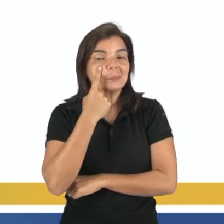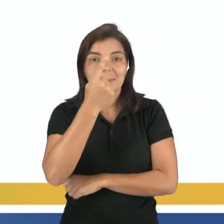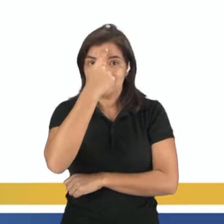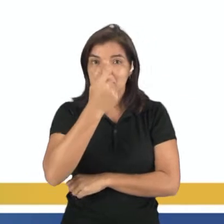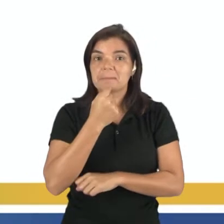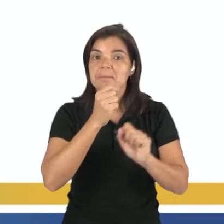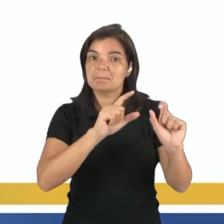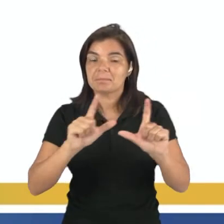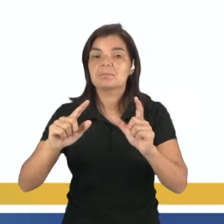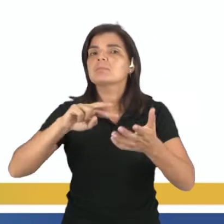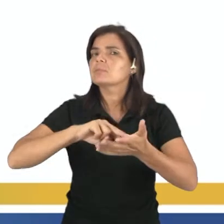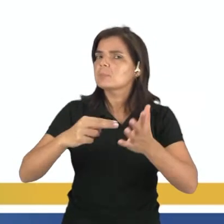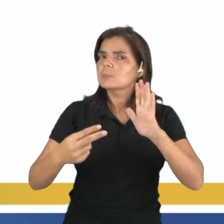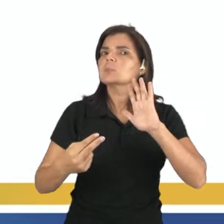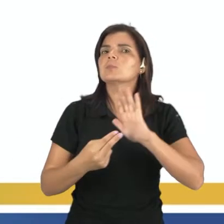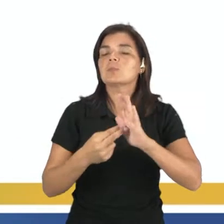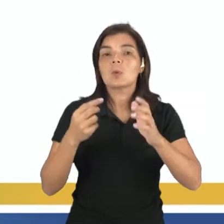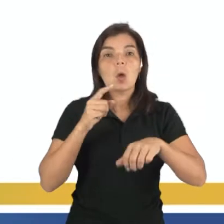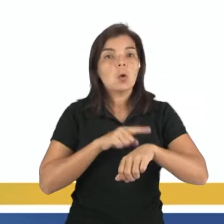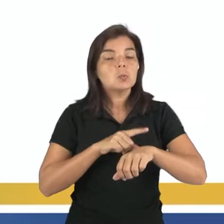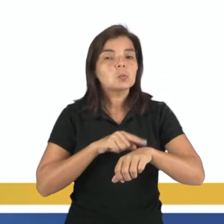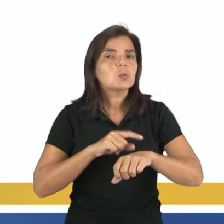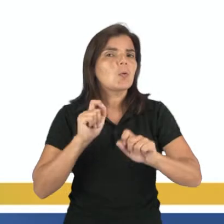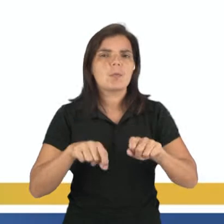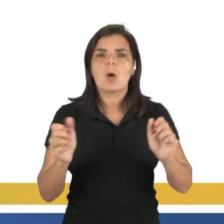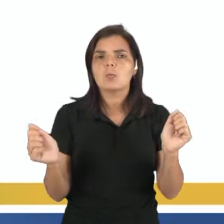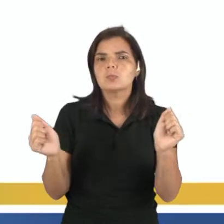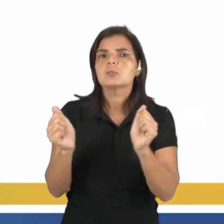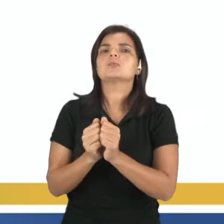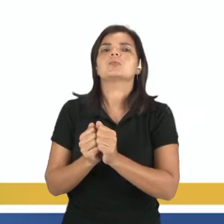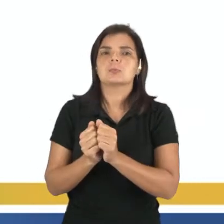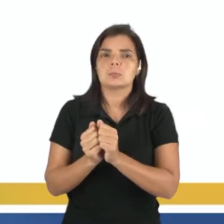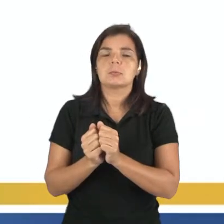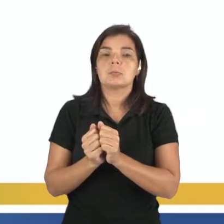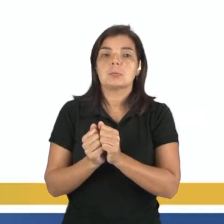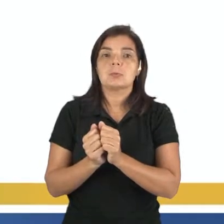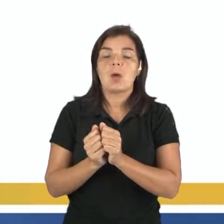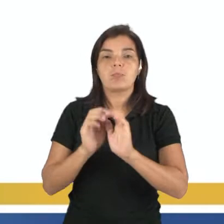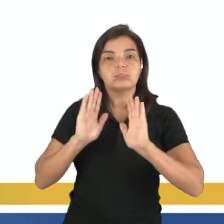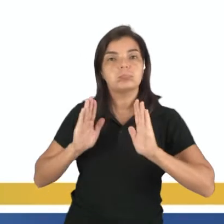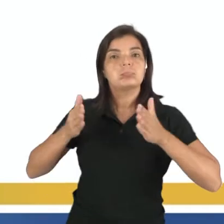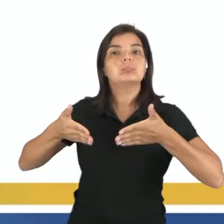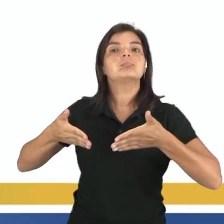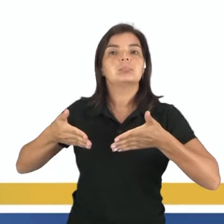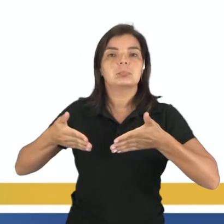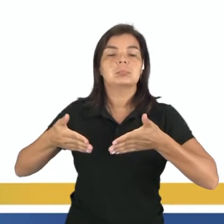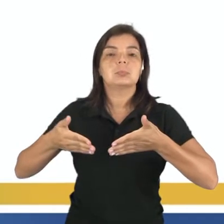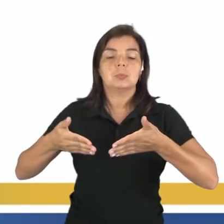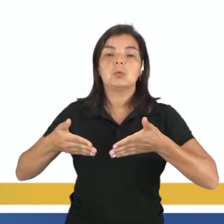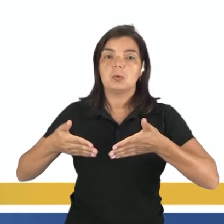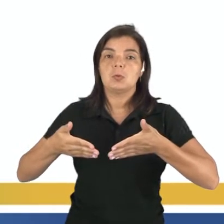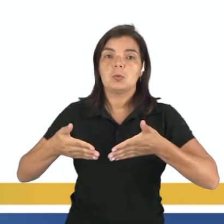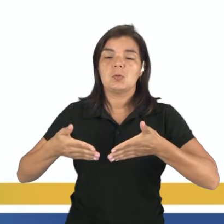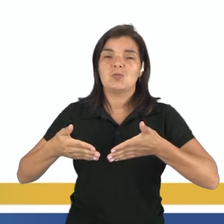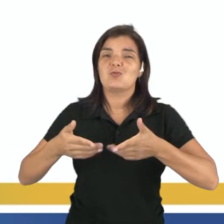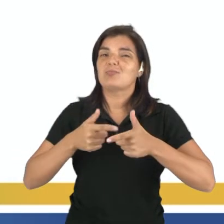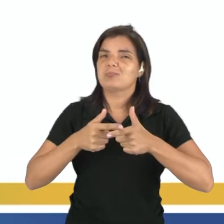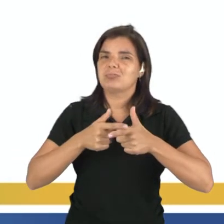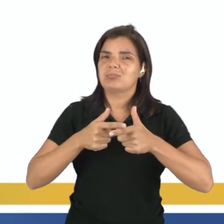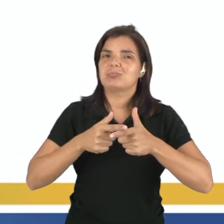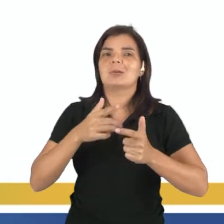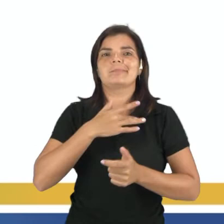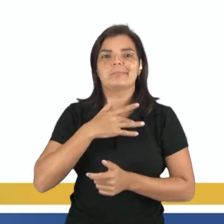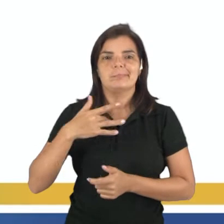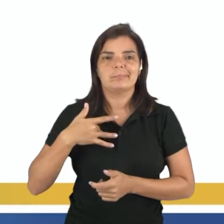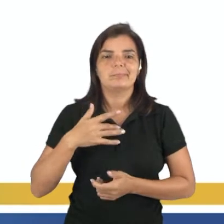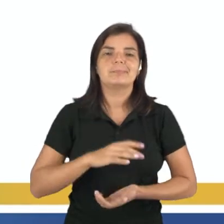imagem, mas não significa que em algum momento elas não vão se juntar, se concentrar e gerar uma série de danos para a nossa